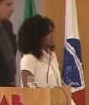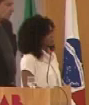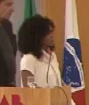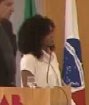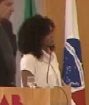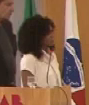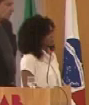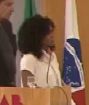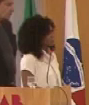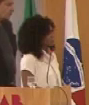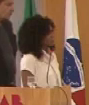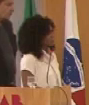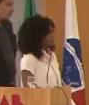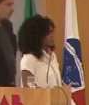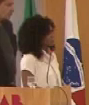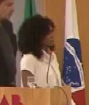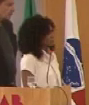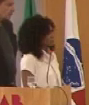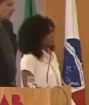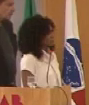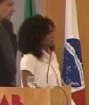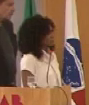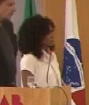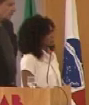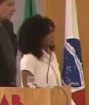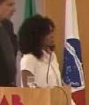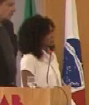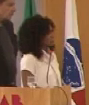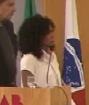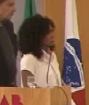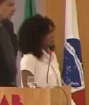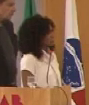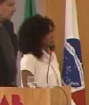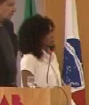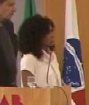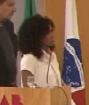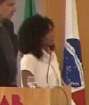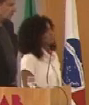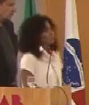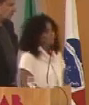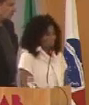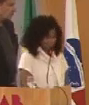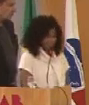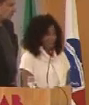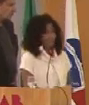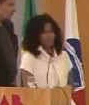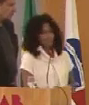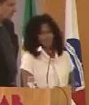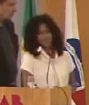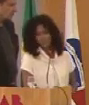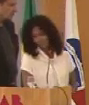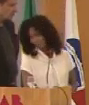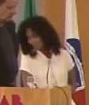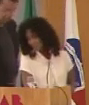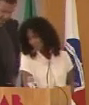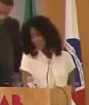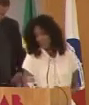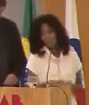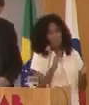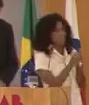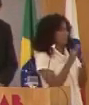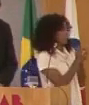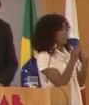na diversidade. Nós acreditamos que sozinho se anda mais rápido, mas juntos nós podemos ir mais longe. Muito